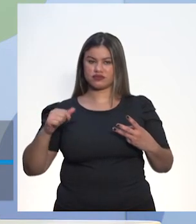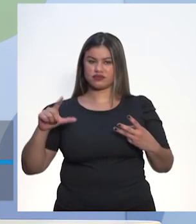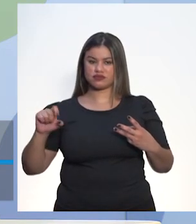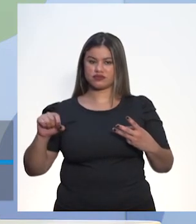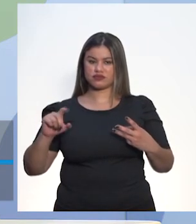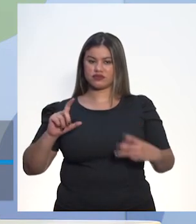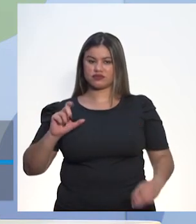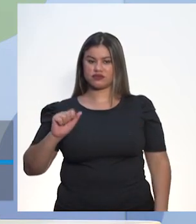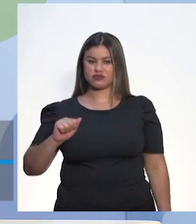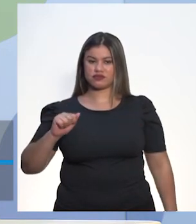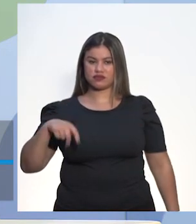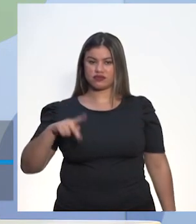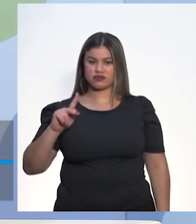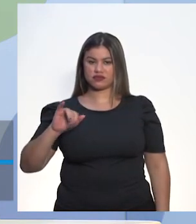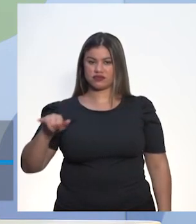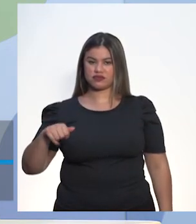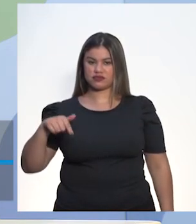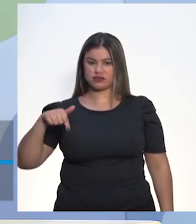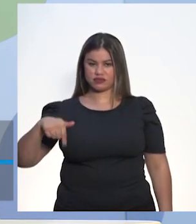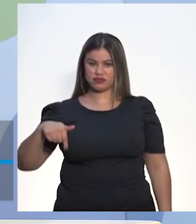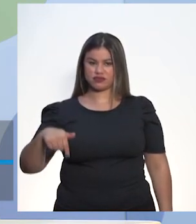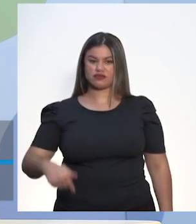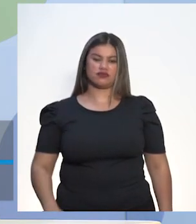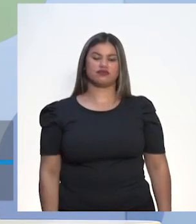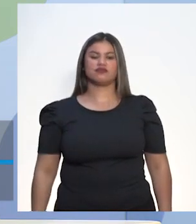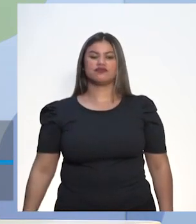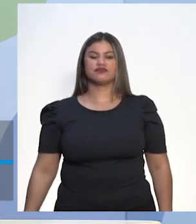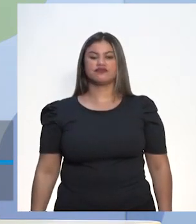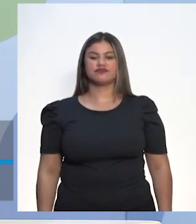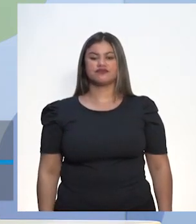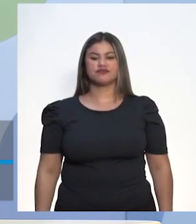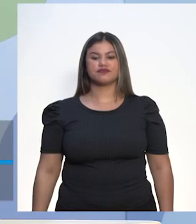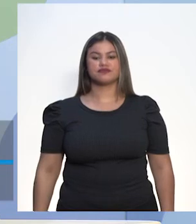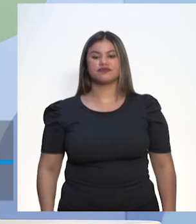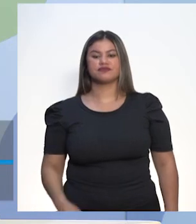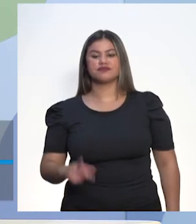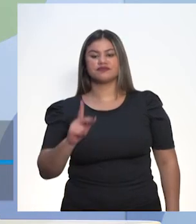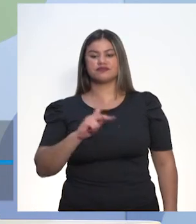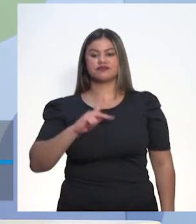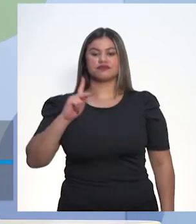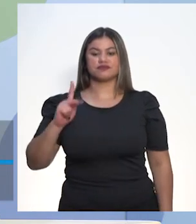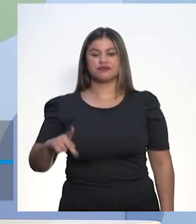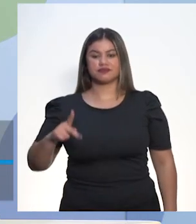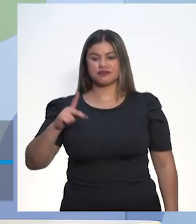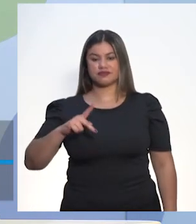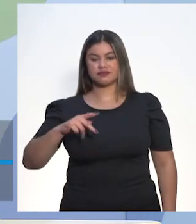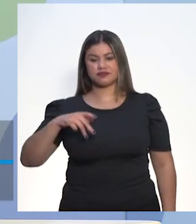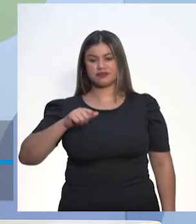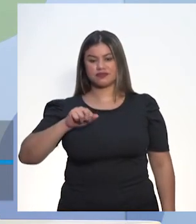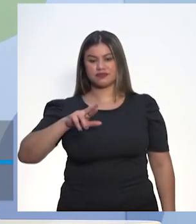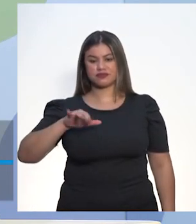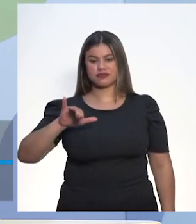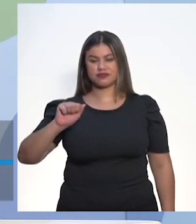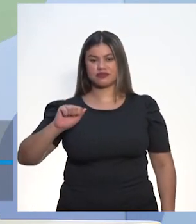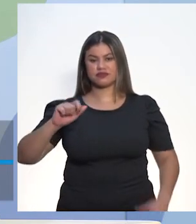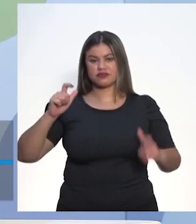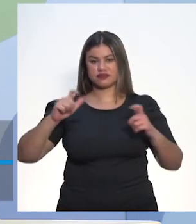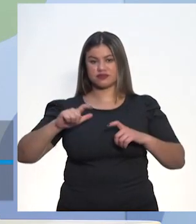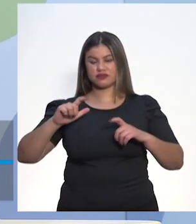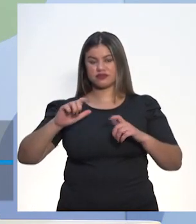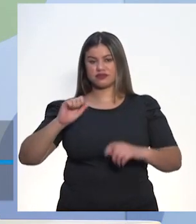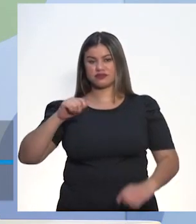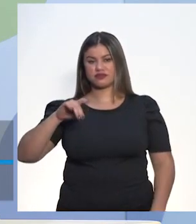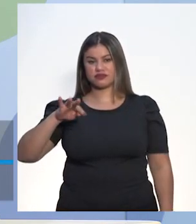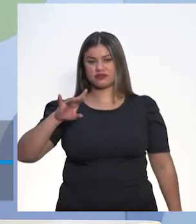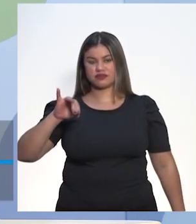J e Q. Beleza? Tá? Então, são essas, tá? Professora Márcia, lá com o pessoal da Antônio Fernandes, lá